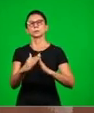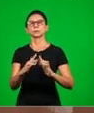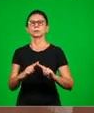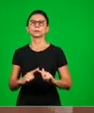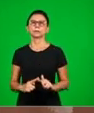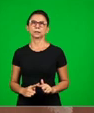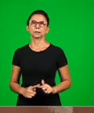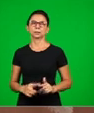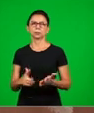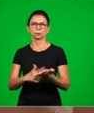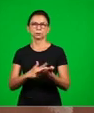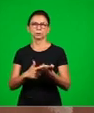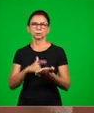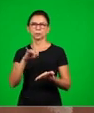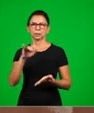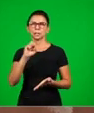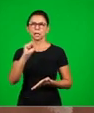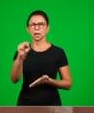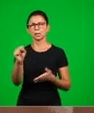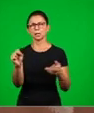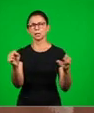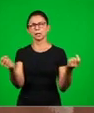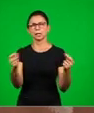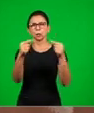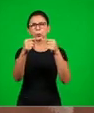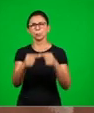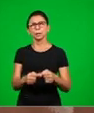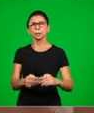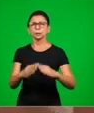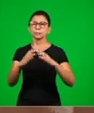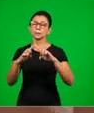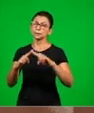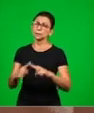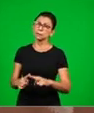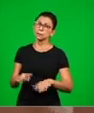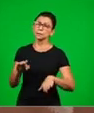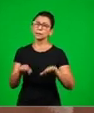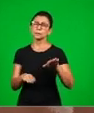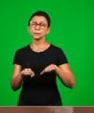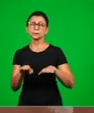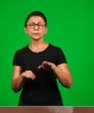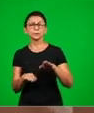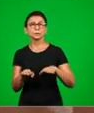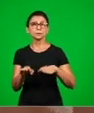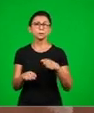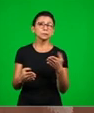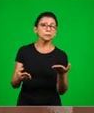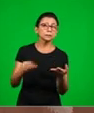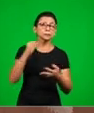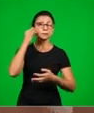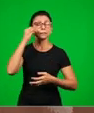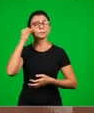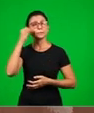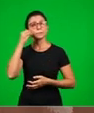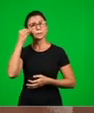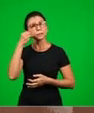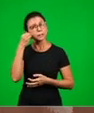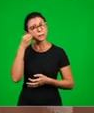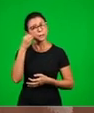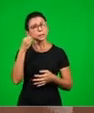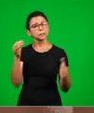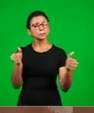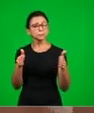o livro do profeta Isaías está muito relacionado com a igreja e às vezes um pouco da experiência, do